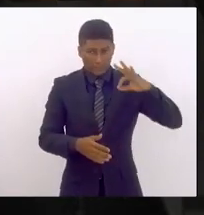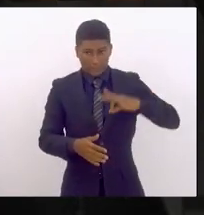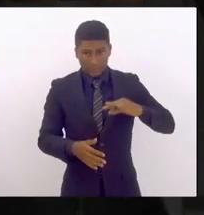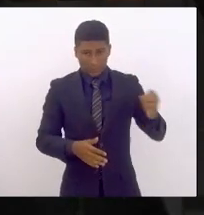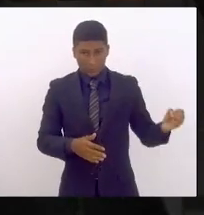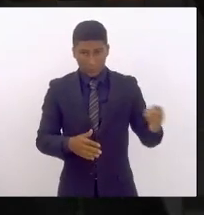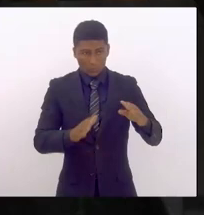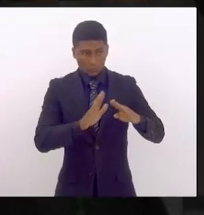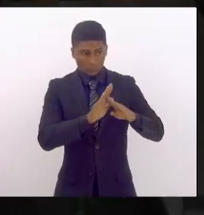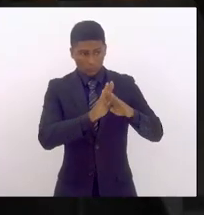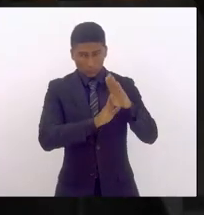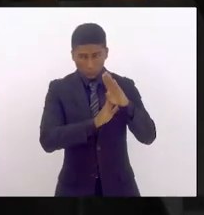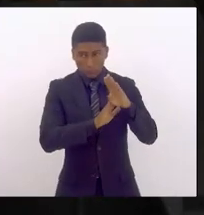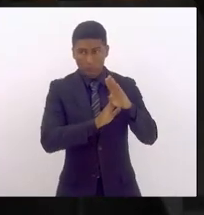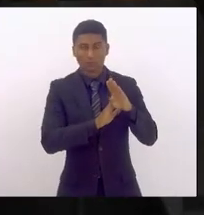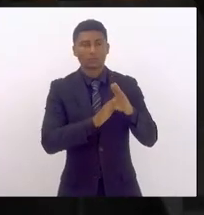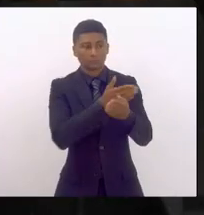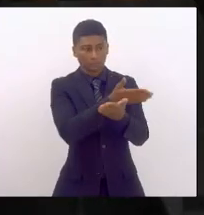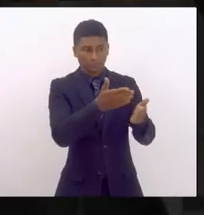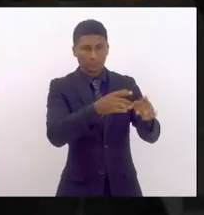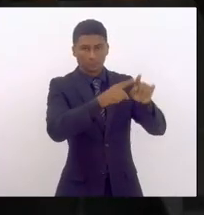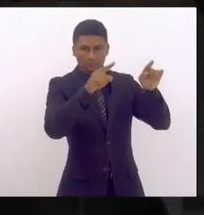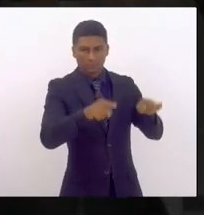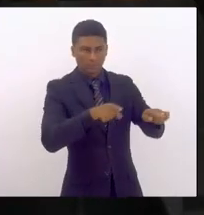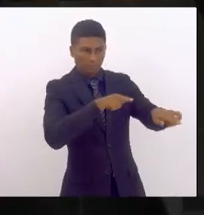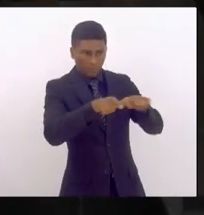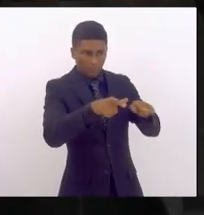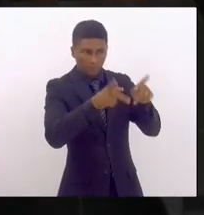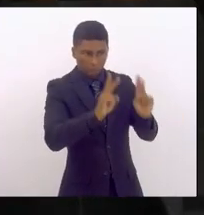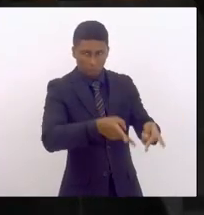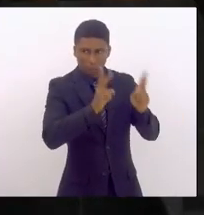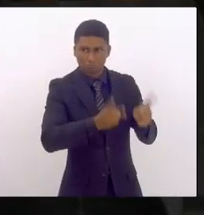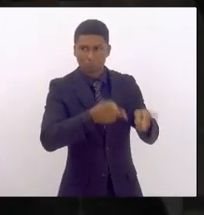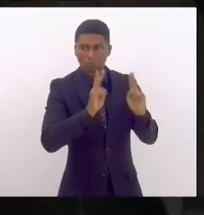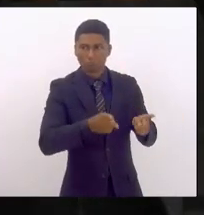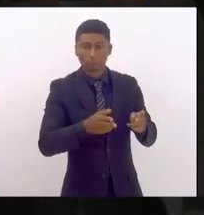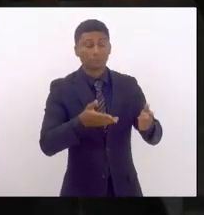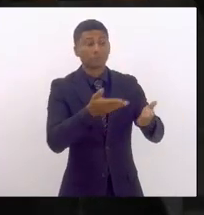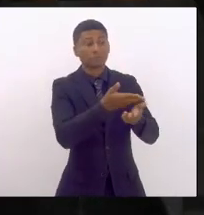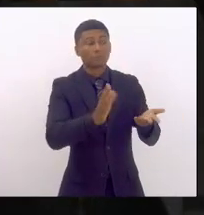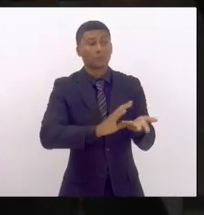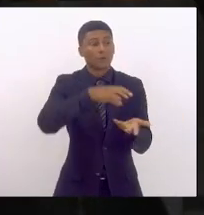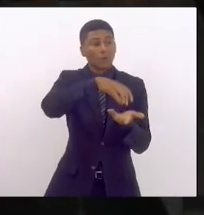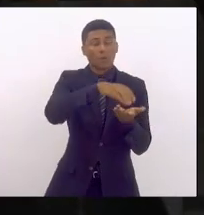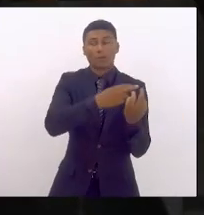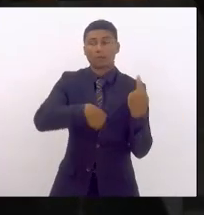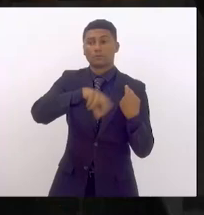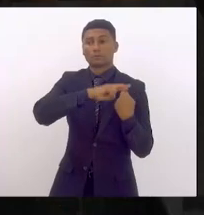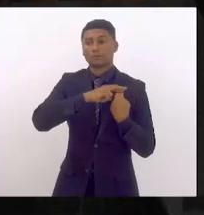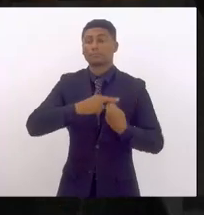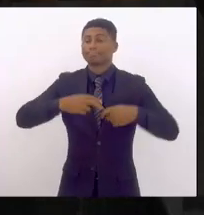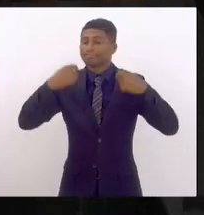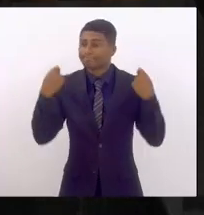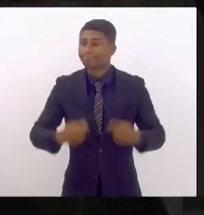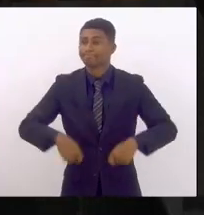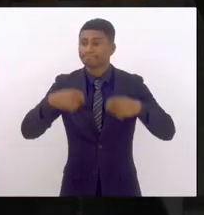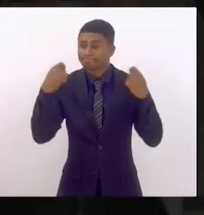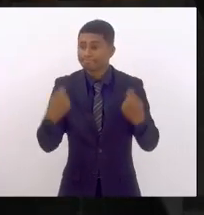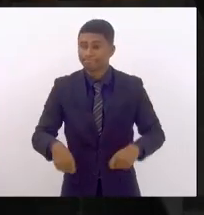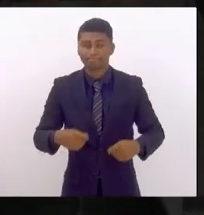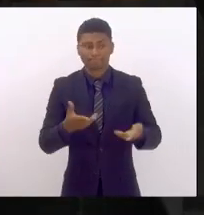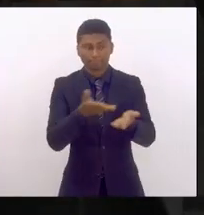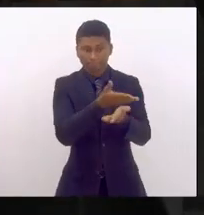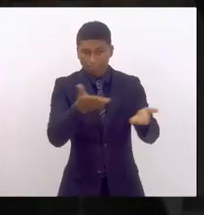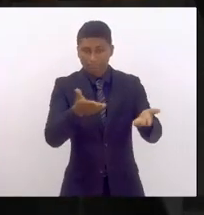que se encontram na ativa os órgãos de origem devem preencher e